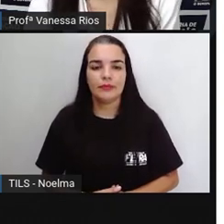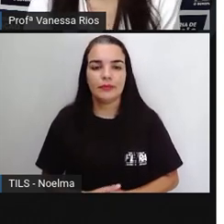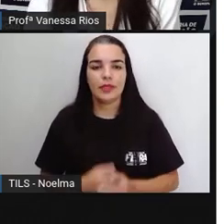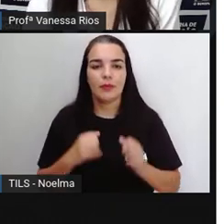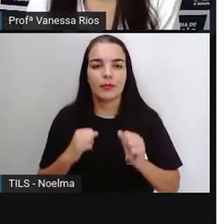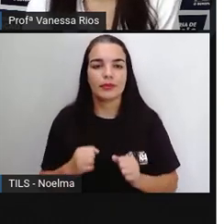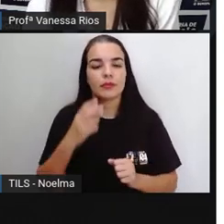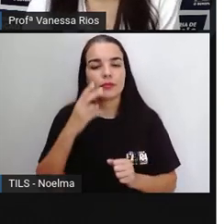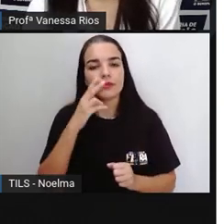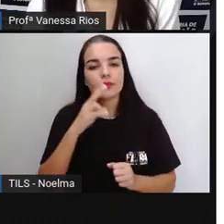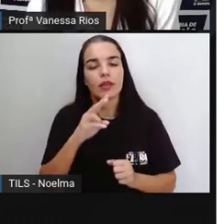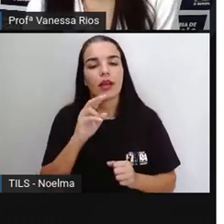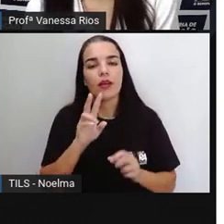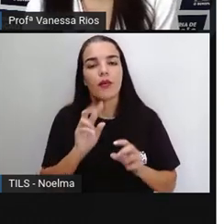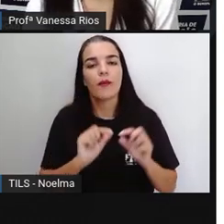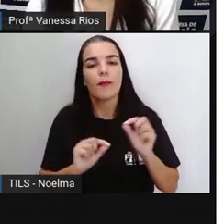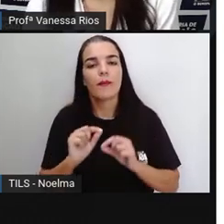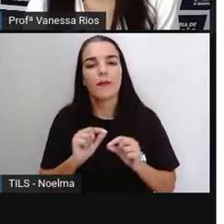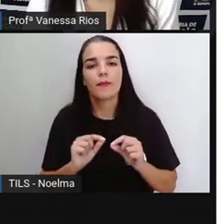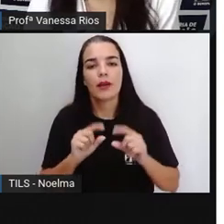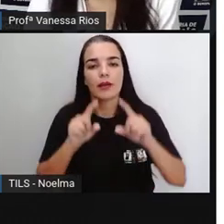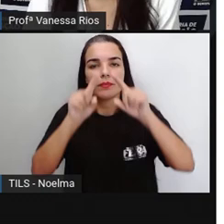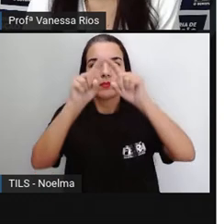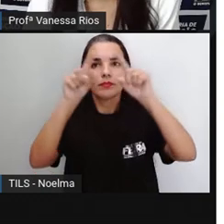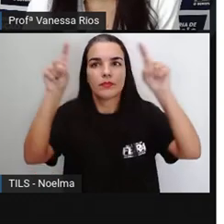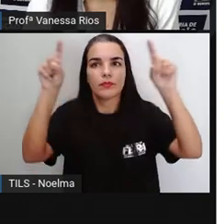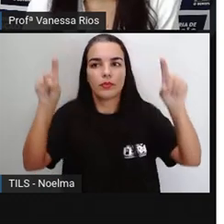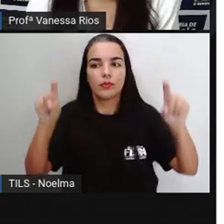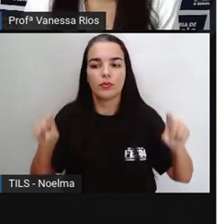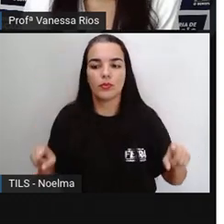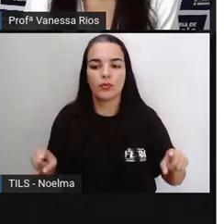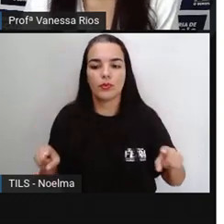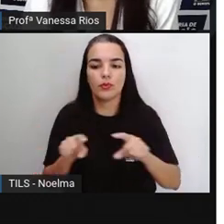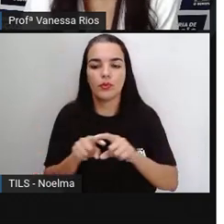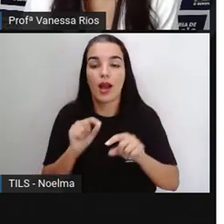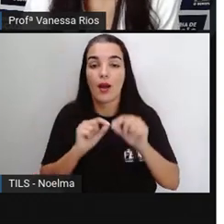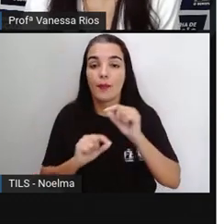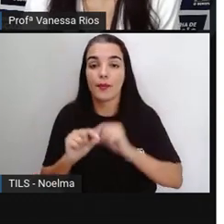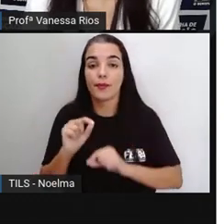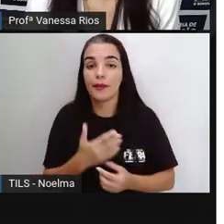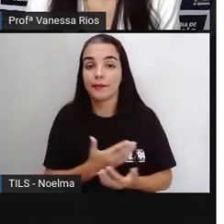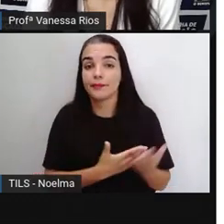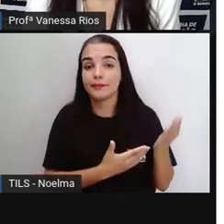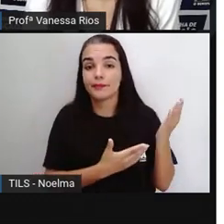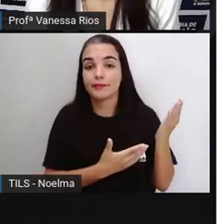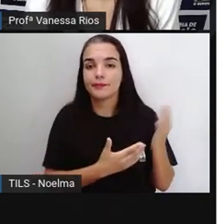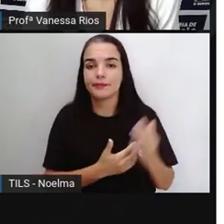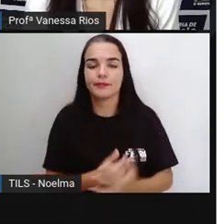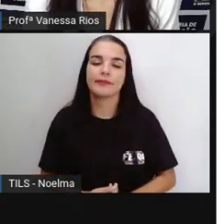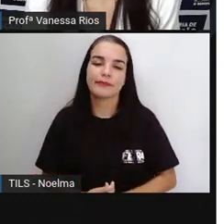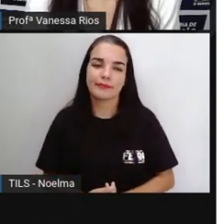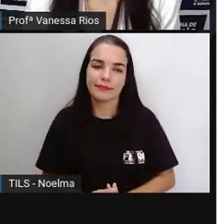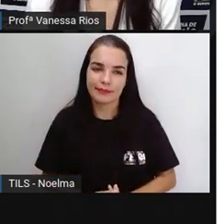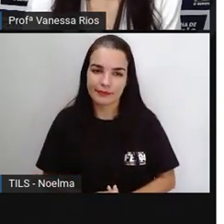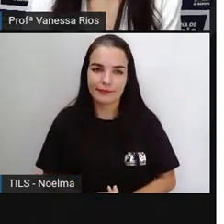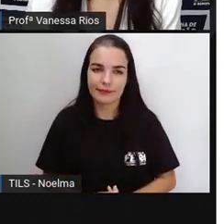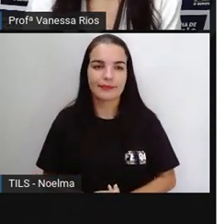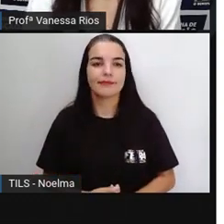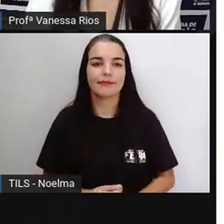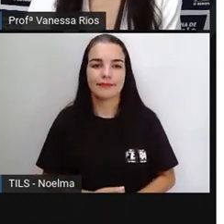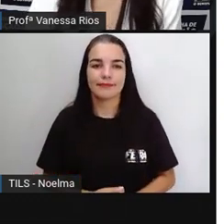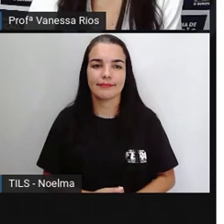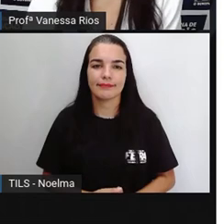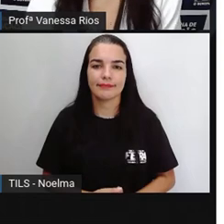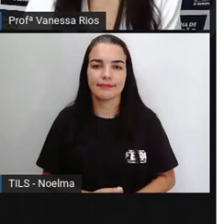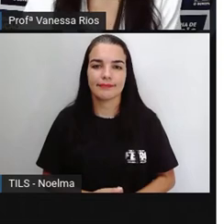seu formato, né? Algo que é bem presente aí na maioria dos revestimentos, que é a figura do